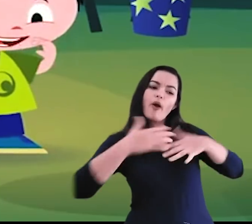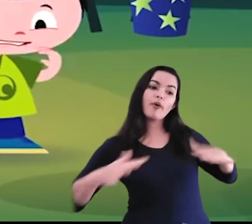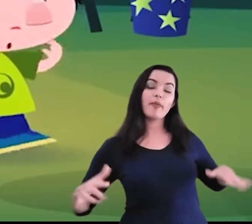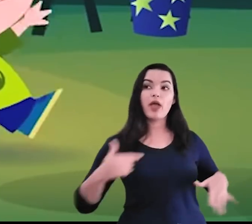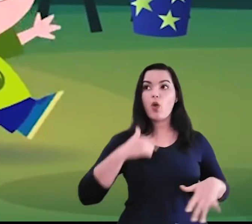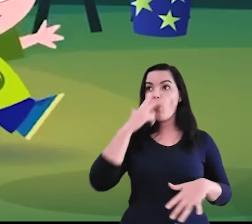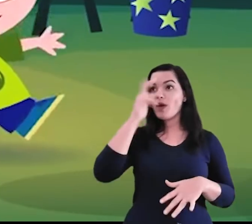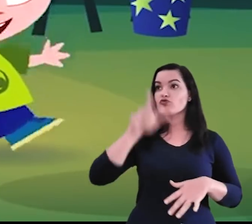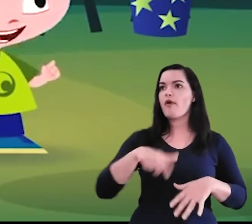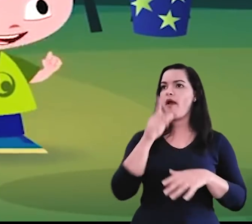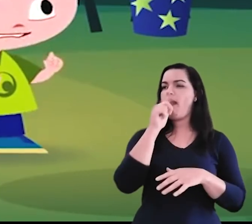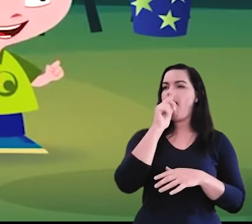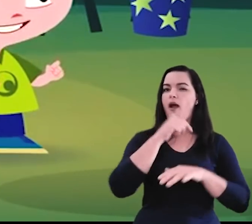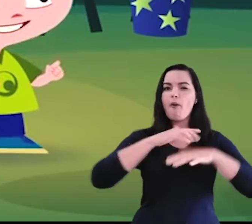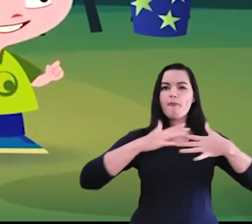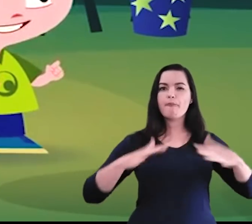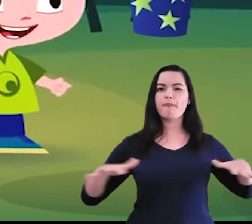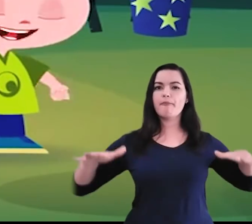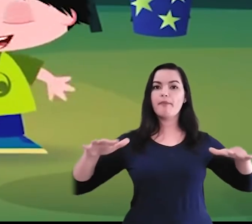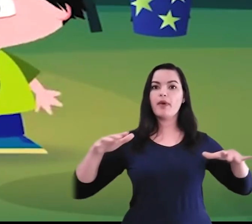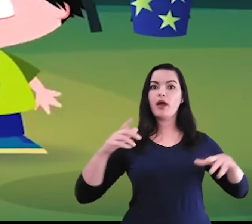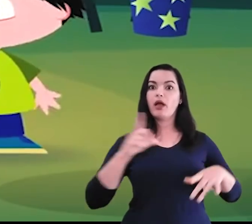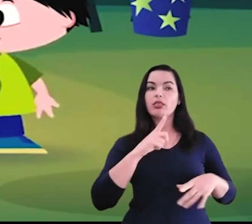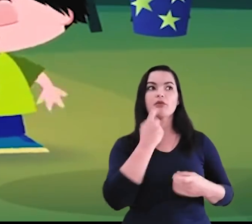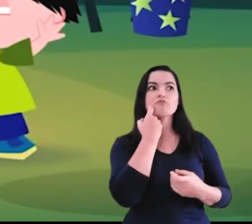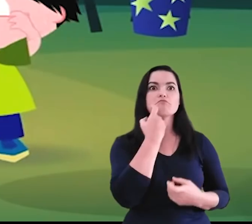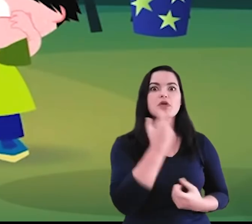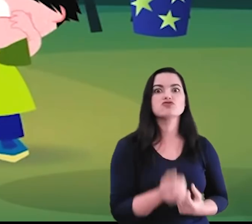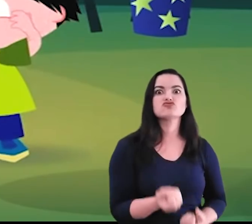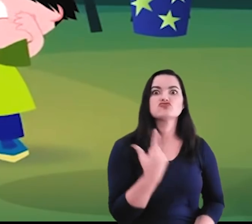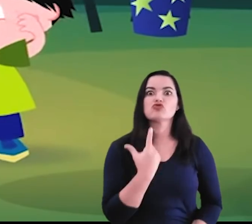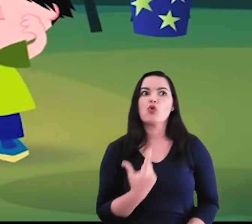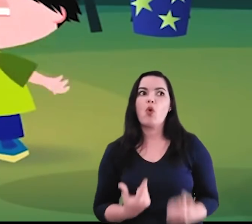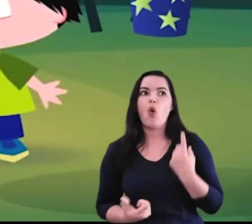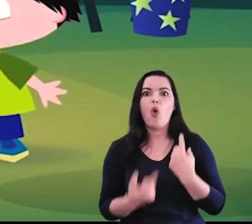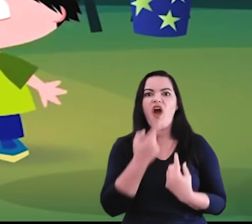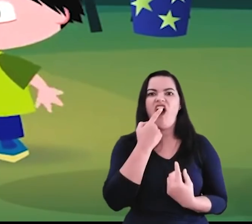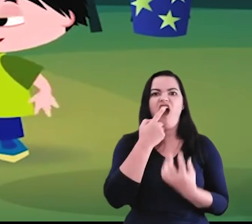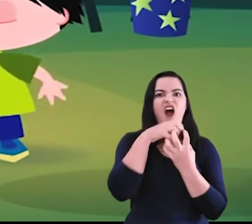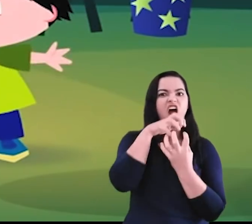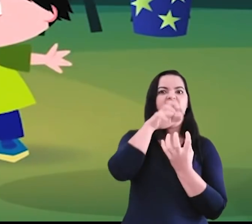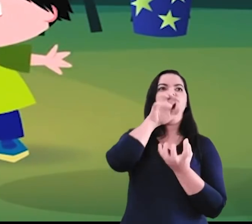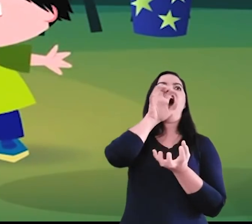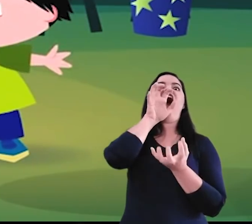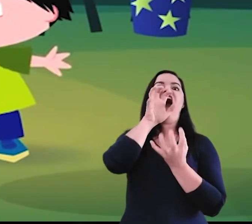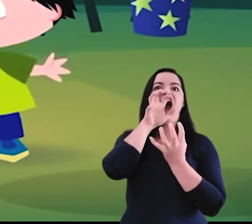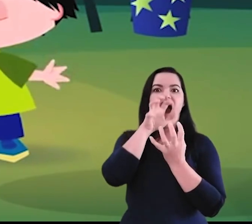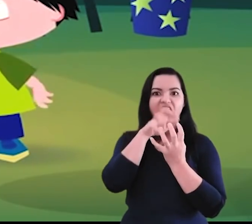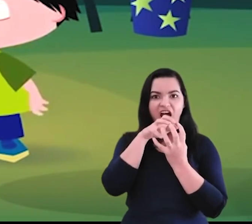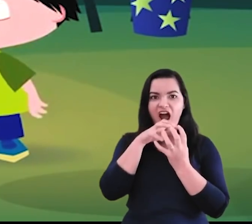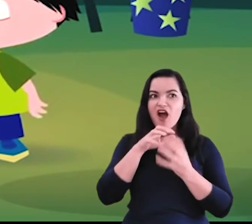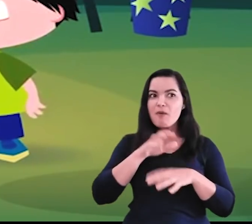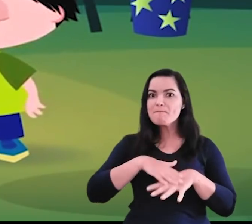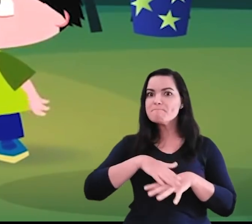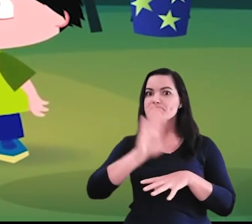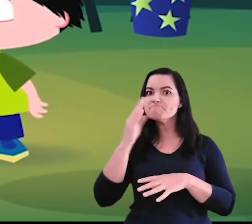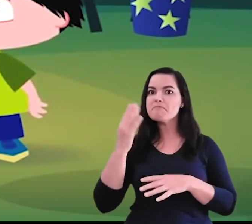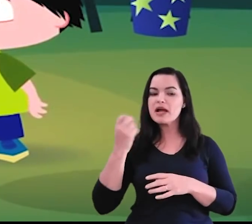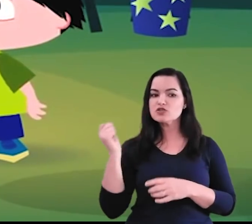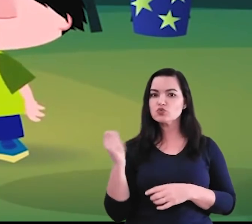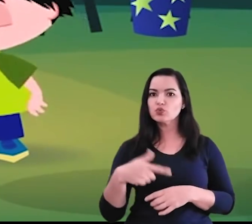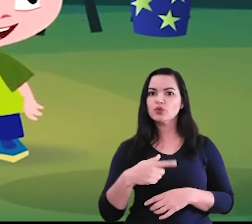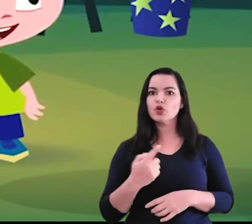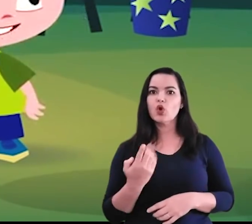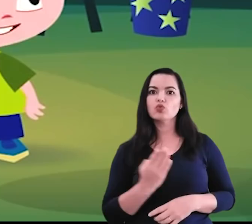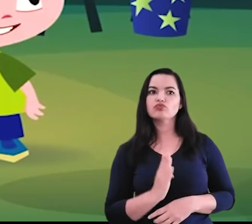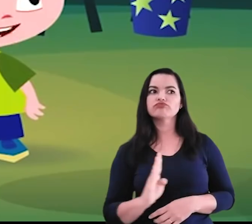de peixes peludos, com um montão de olhos e muito mais dentes do que tubarão, sabia? Como a gente